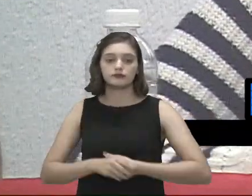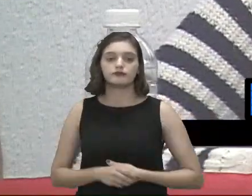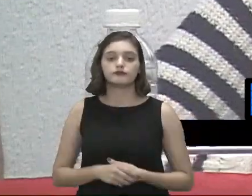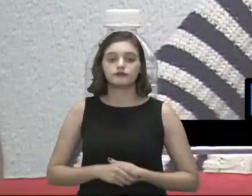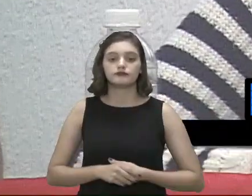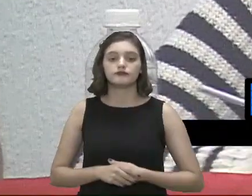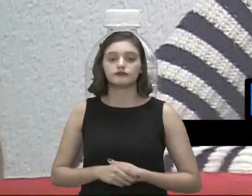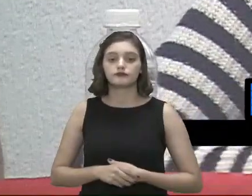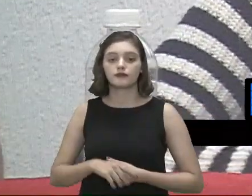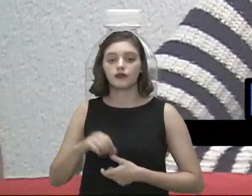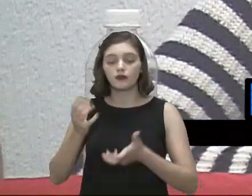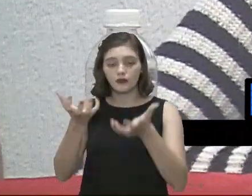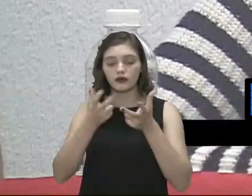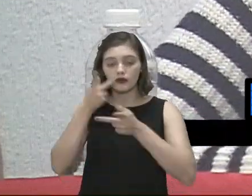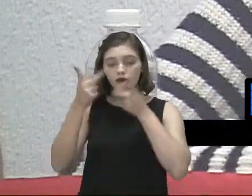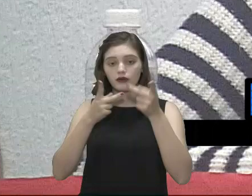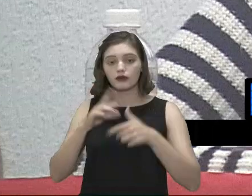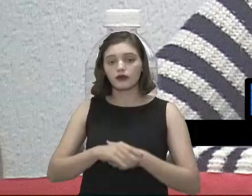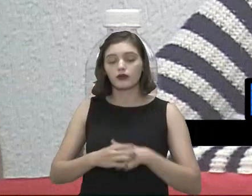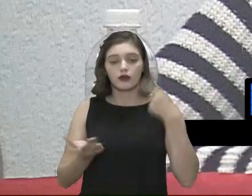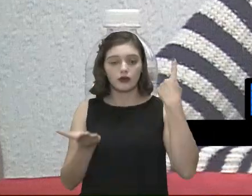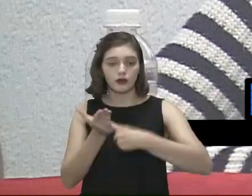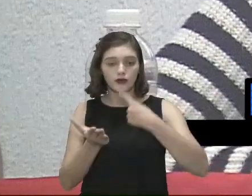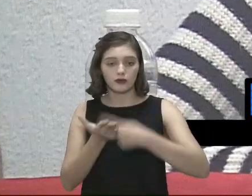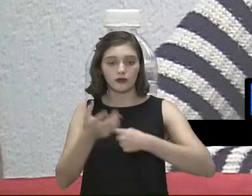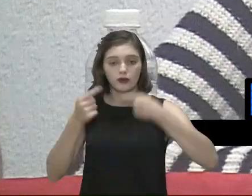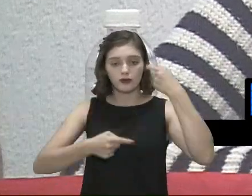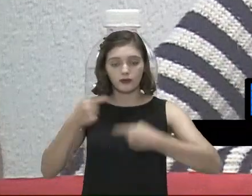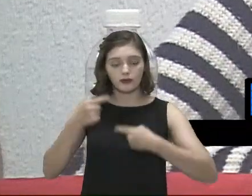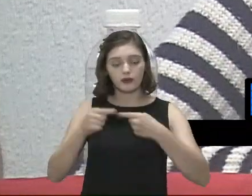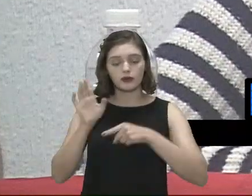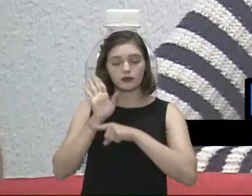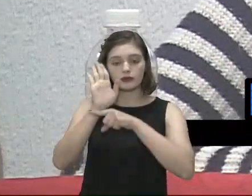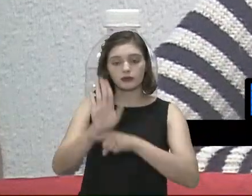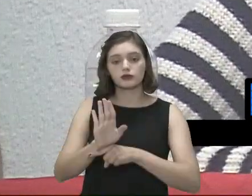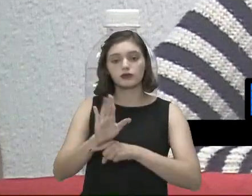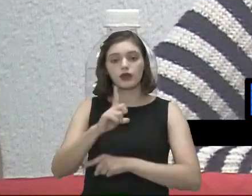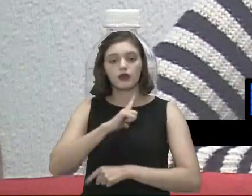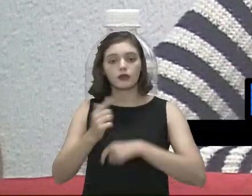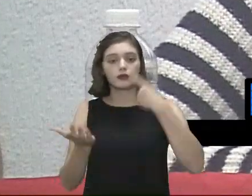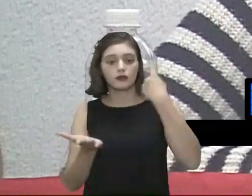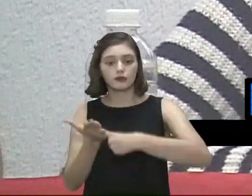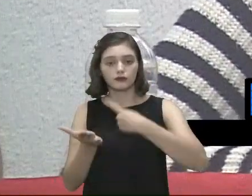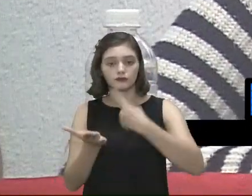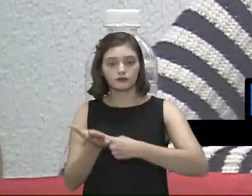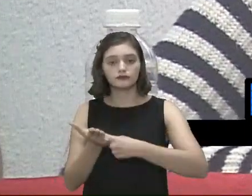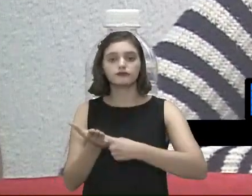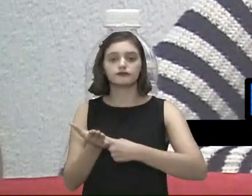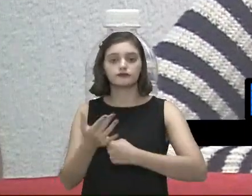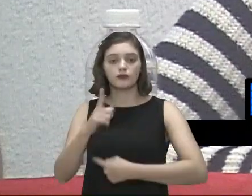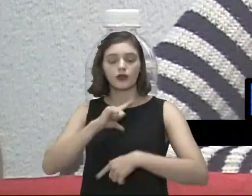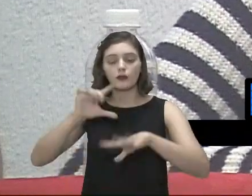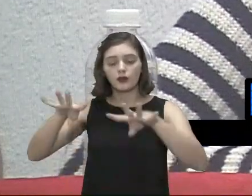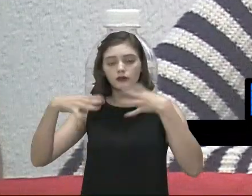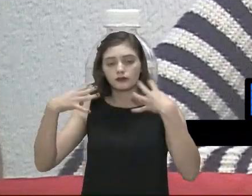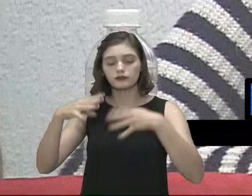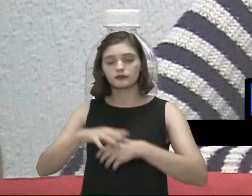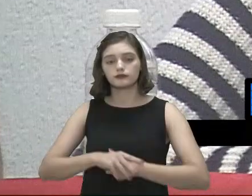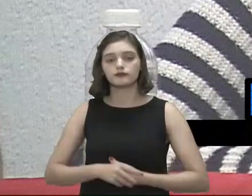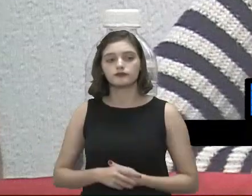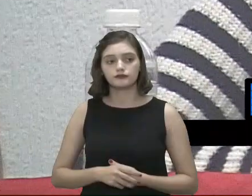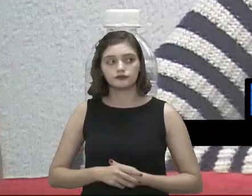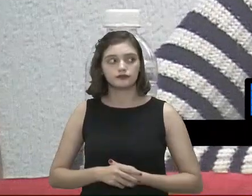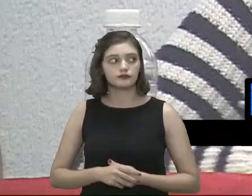que eu queria reforçar é o compromisso. A política de assistência, ela tem um compromisso, né? Ela tem uma atenção